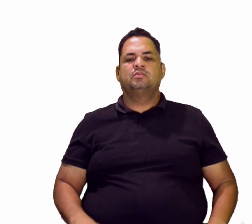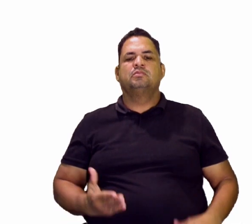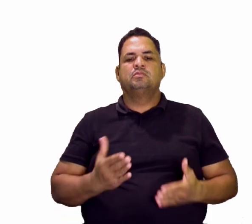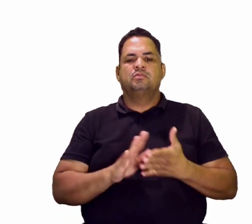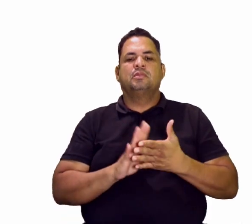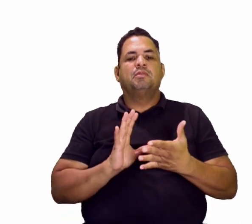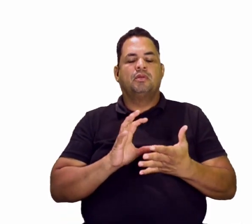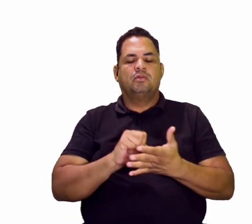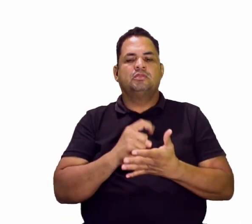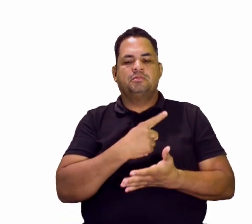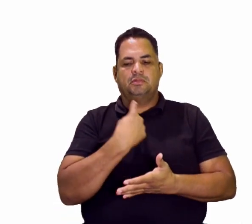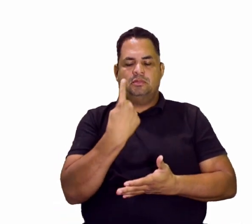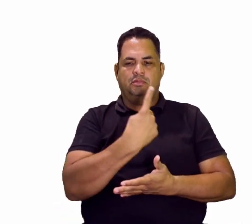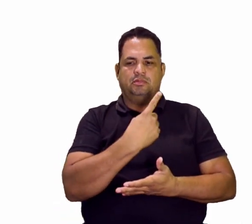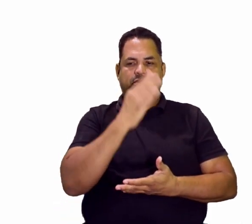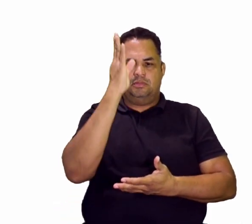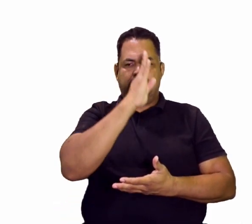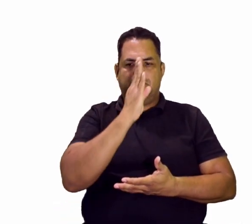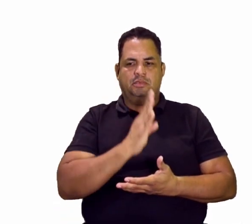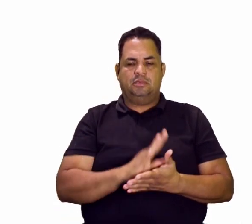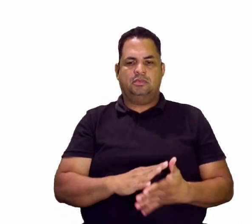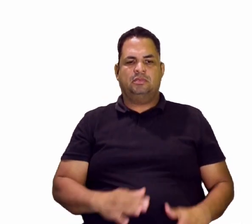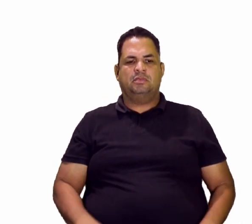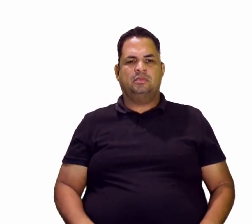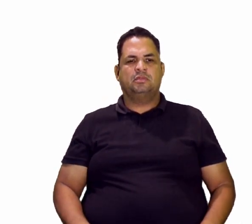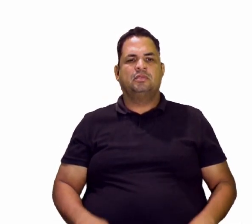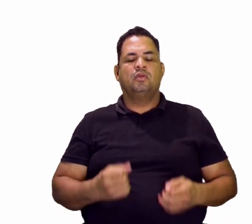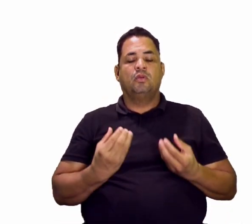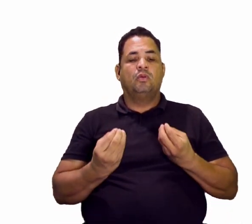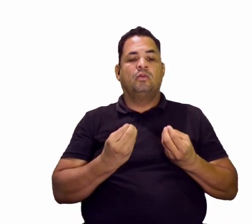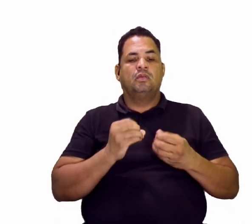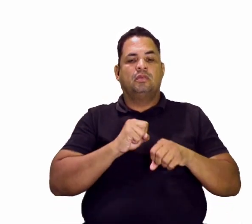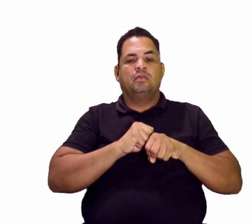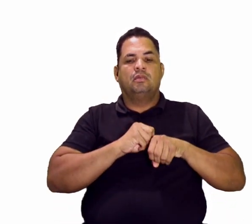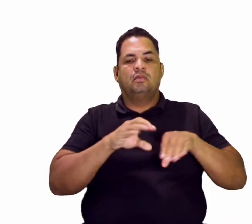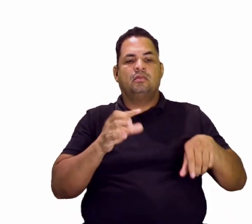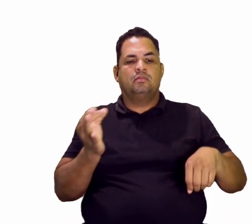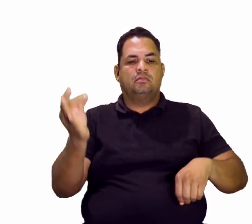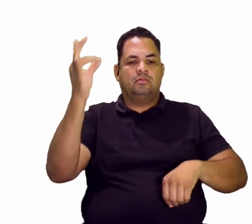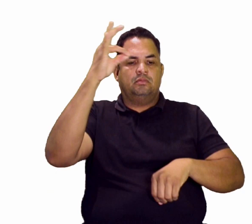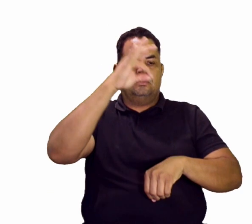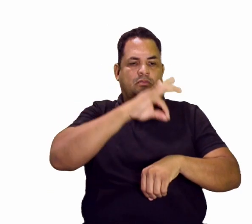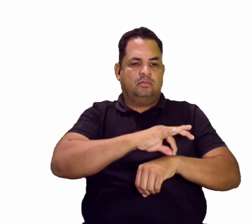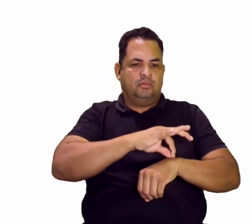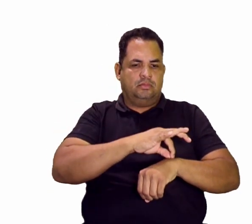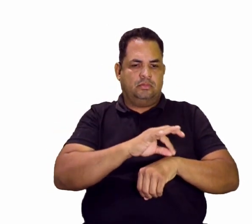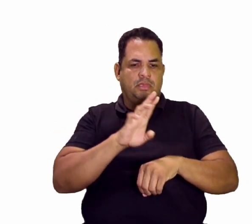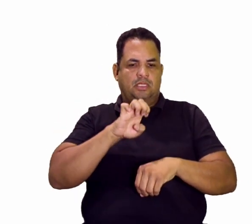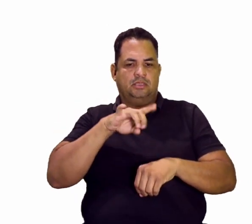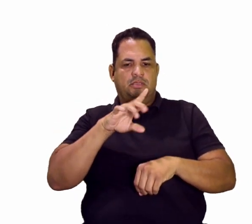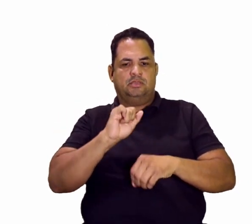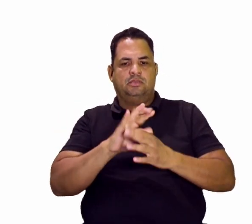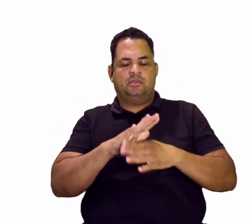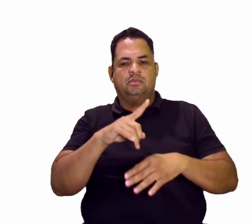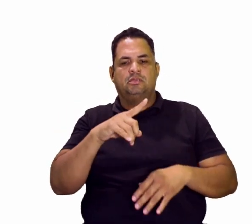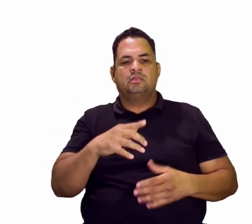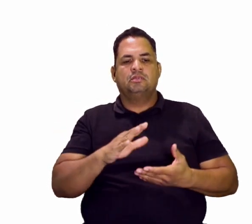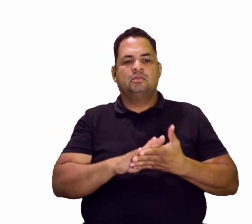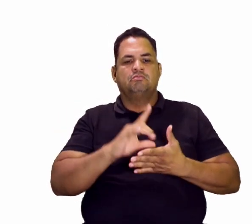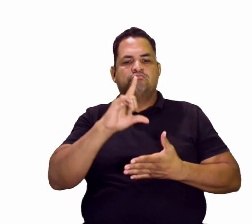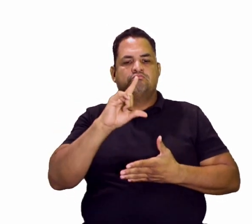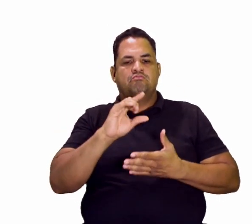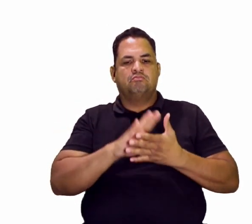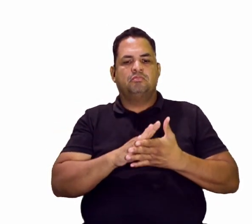uma conquista aí. Então vamos lá, seu modo de transmissão é pela picada do mosquito Aedes aegypti infectado e